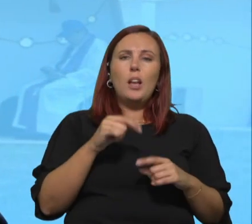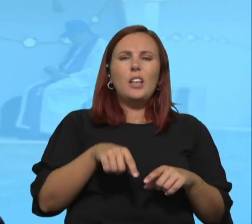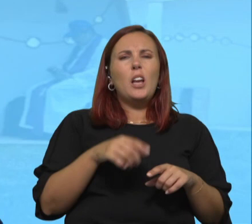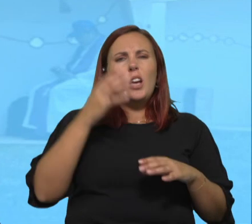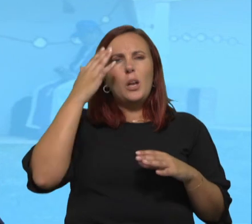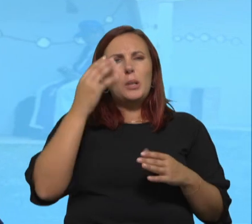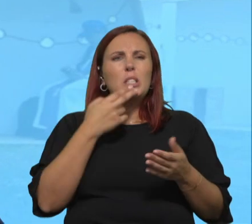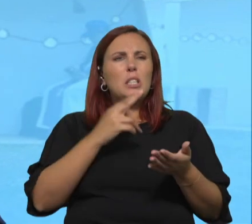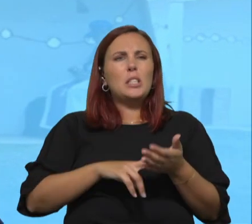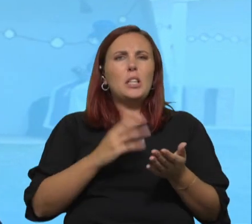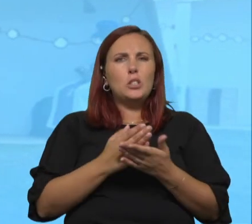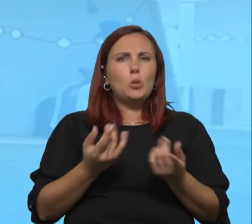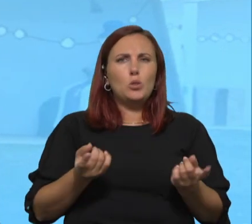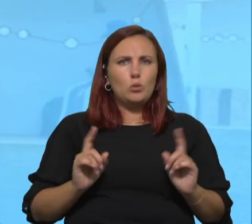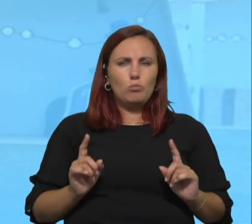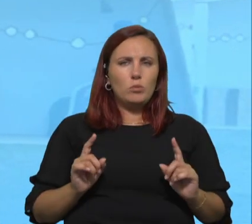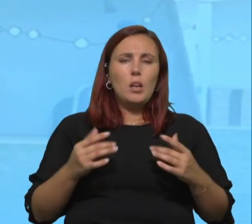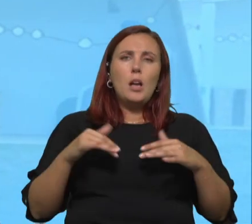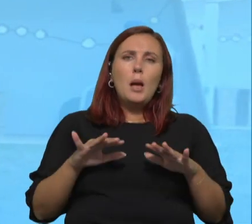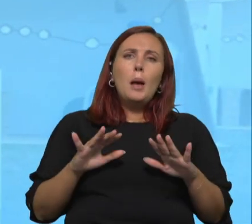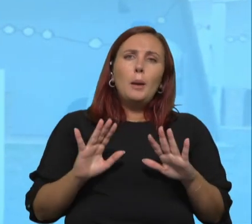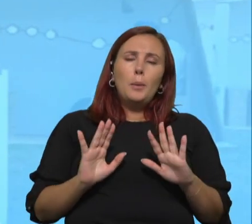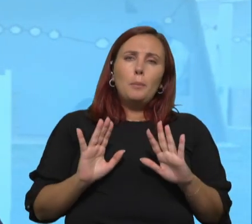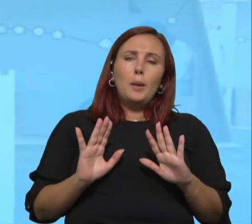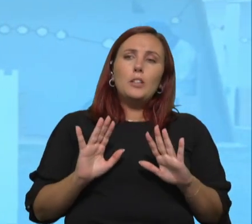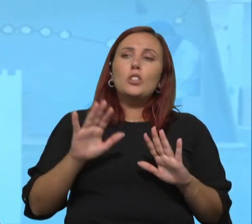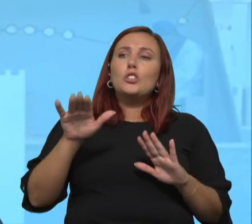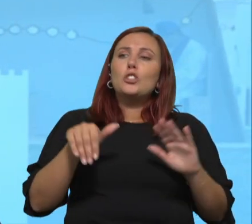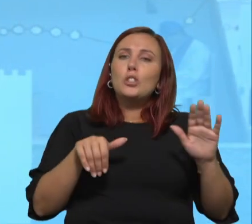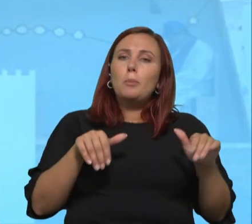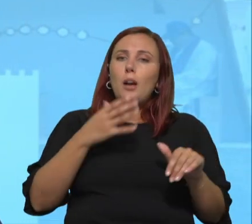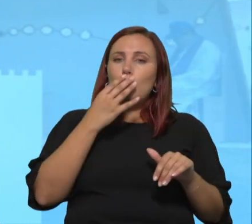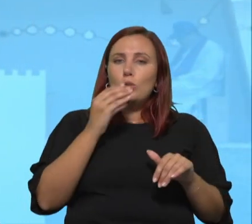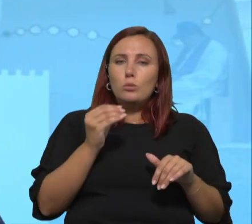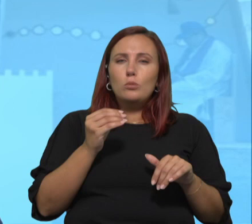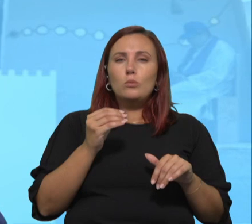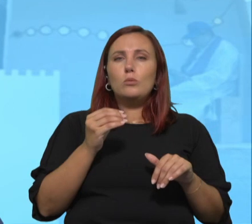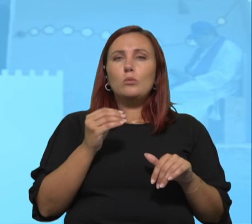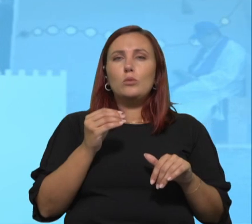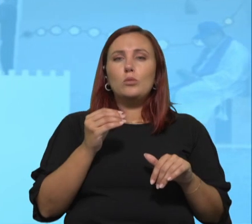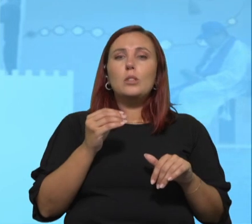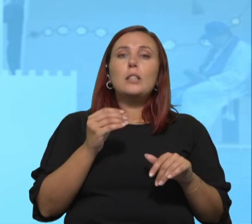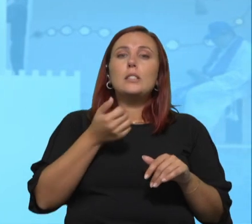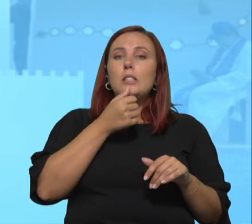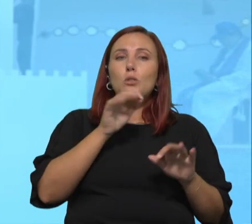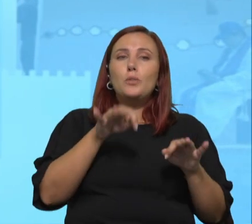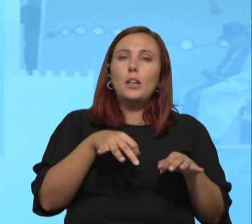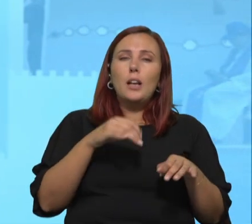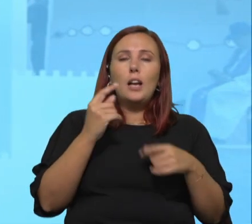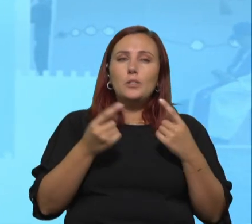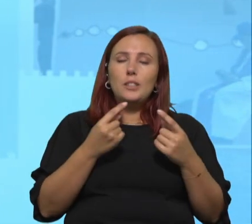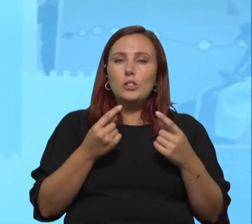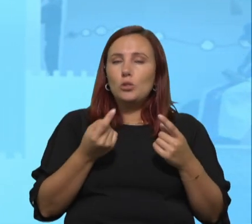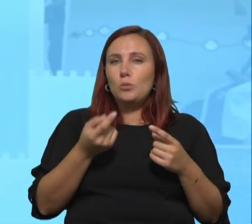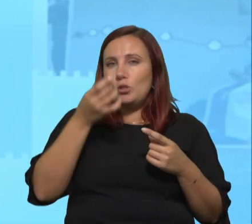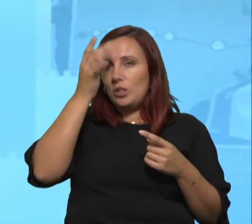realidade das escolas, mas ainda estamos longe de envolver os alunos nas decisões finais. Mas há um caminho que